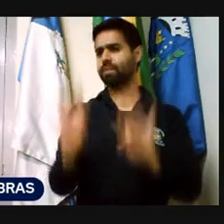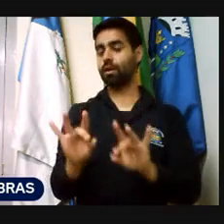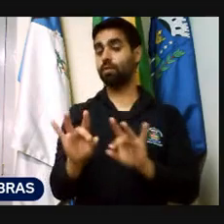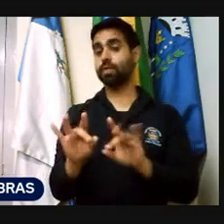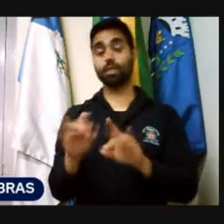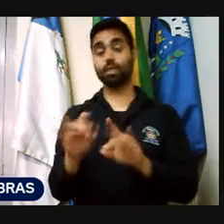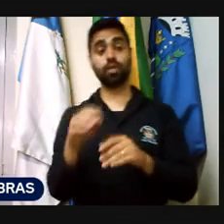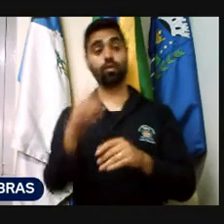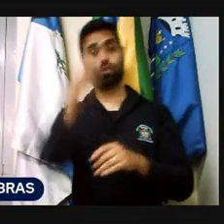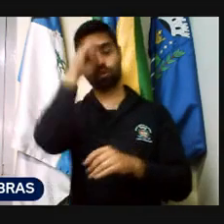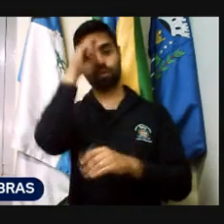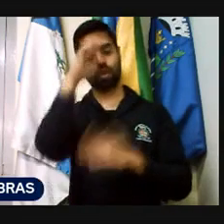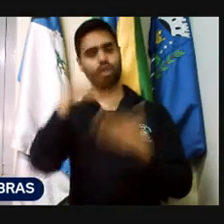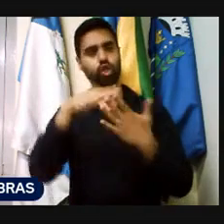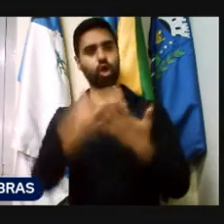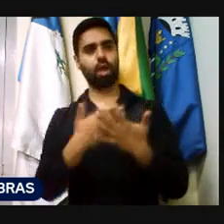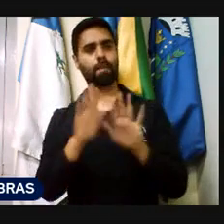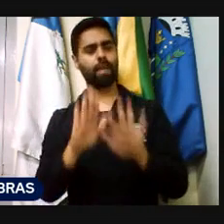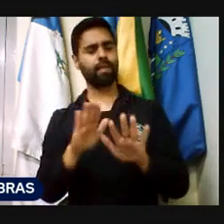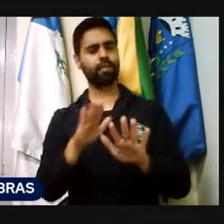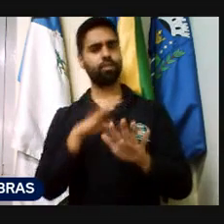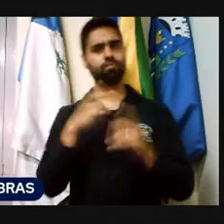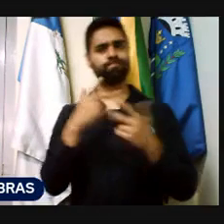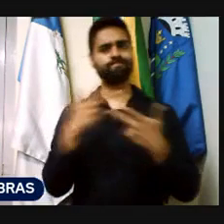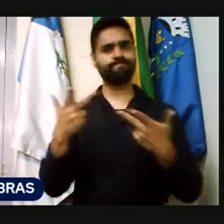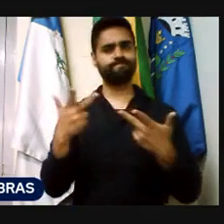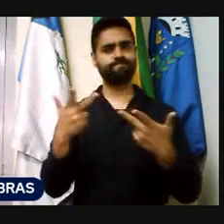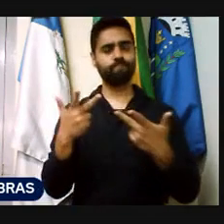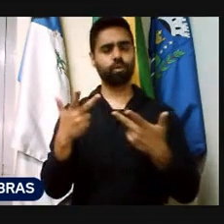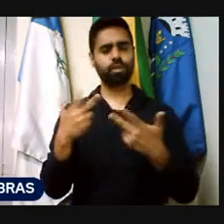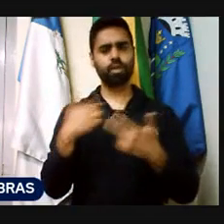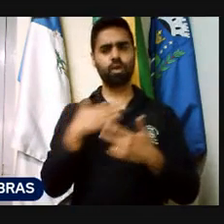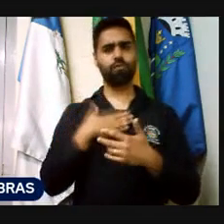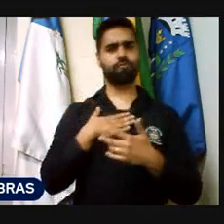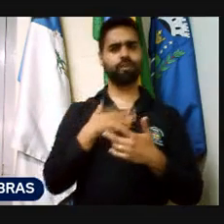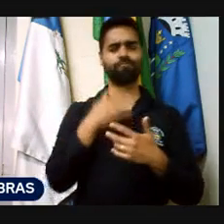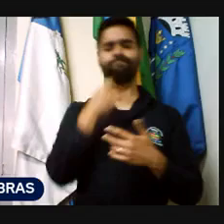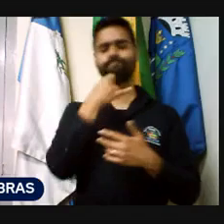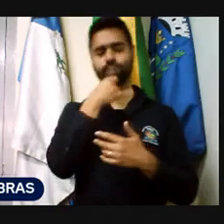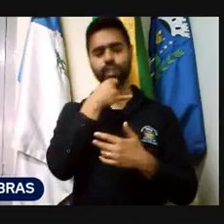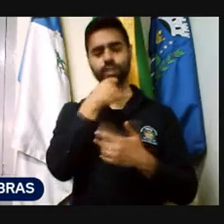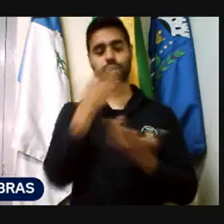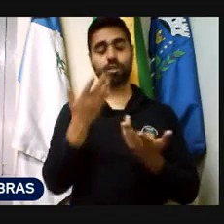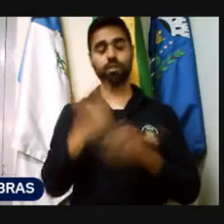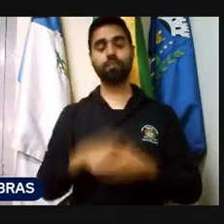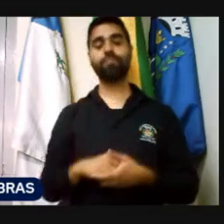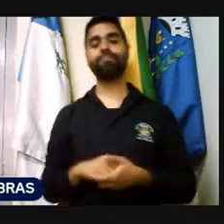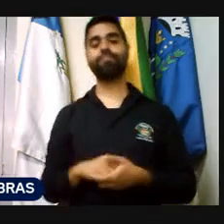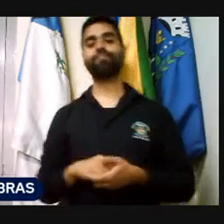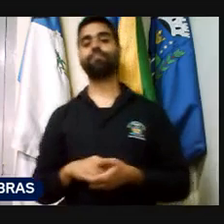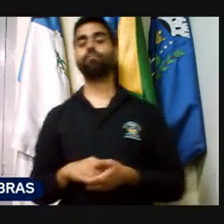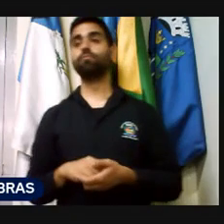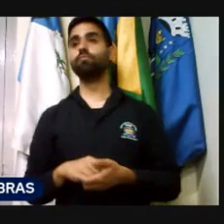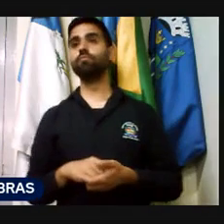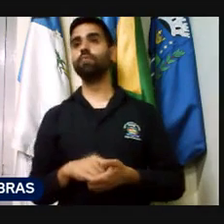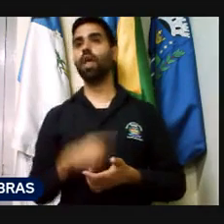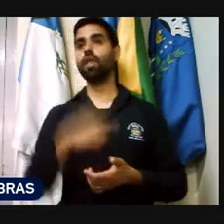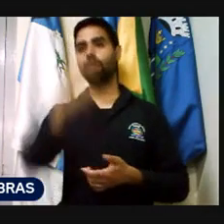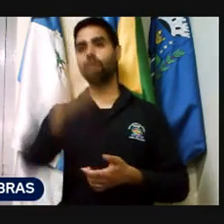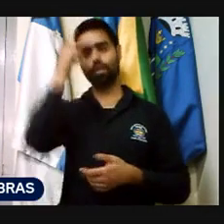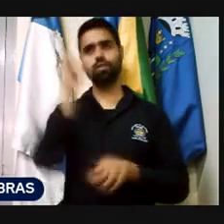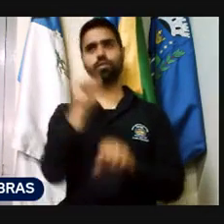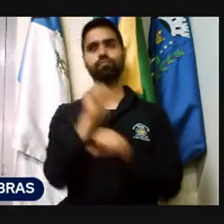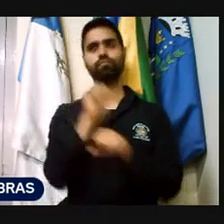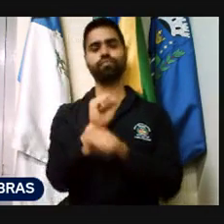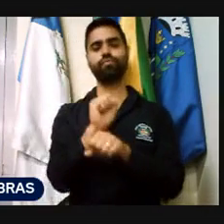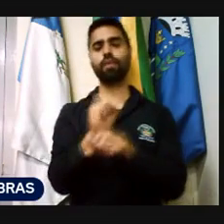hospital escola. Mas eu estive vivendo uma situação que aquilo me deixou muito triste. Temos pacientes ali esperando